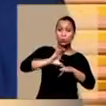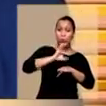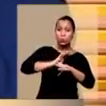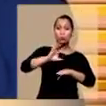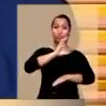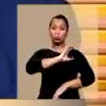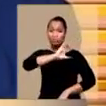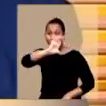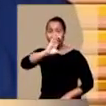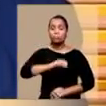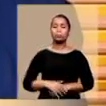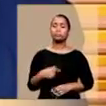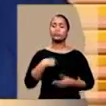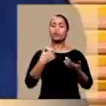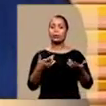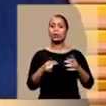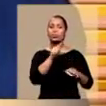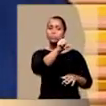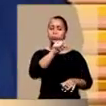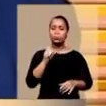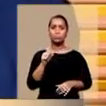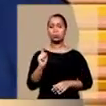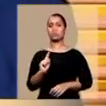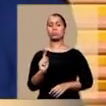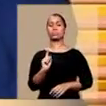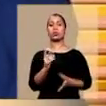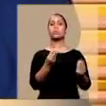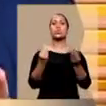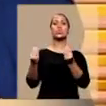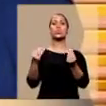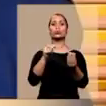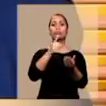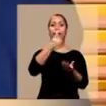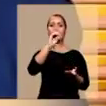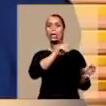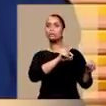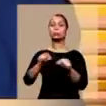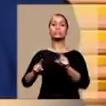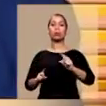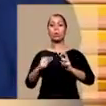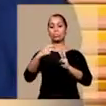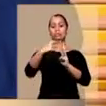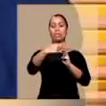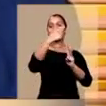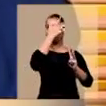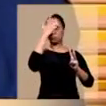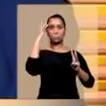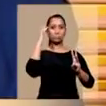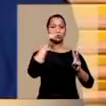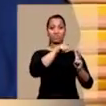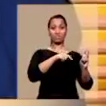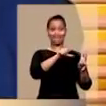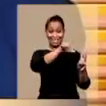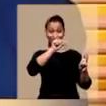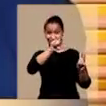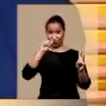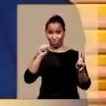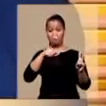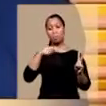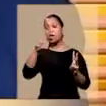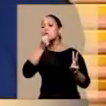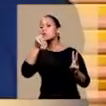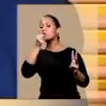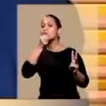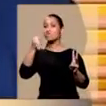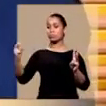para nós, professores. Né? Eu quero uma indicação, eu não quero que você me manda 10, eu quero que você me manda 3 indicados por você para eu